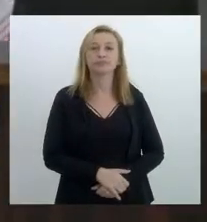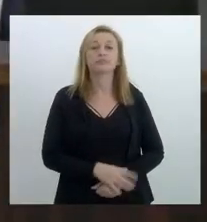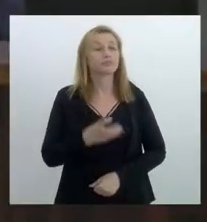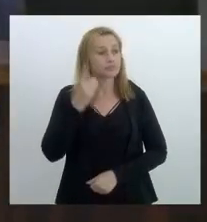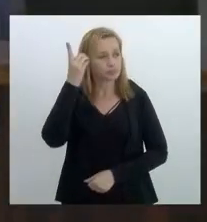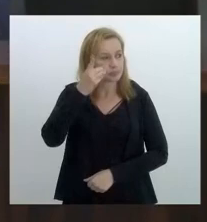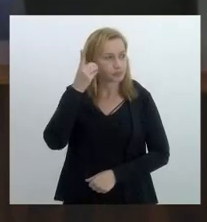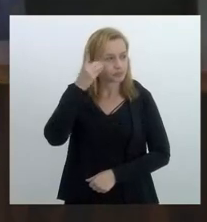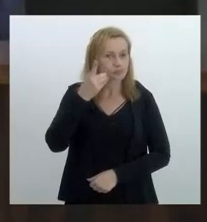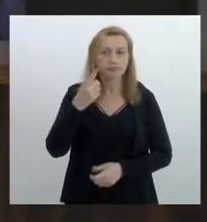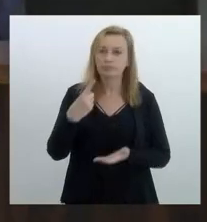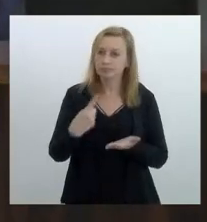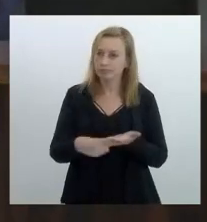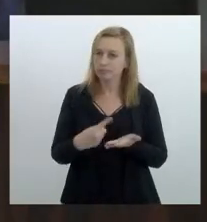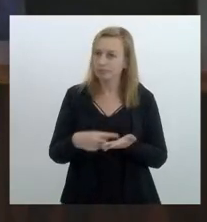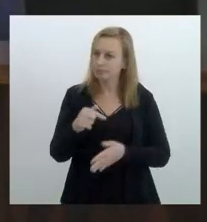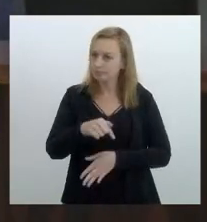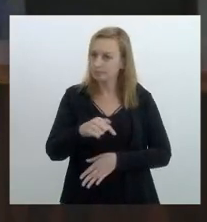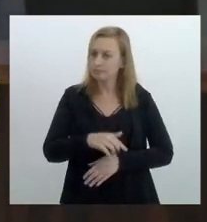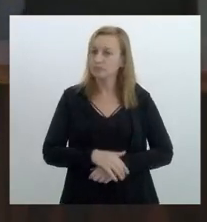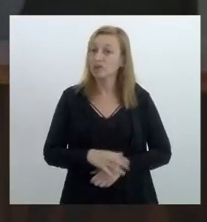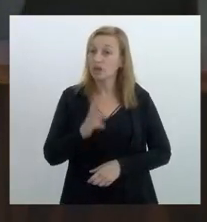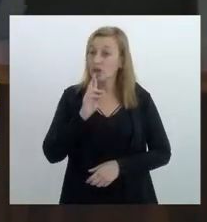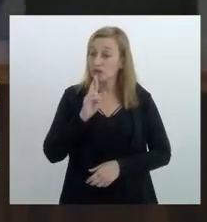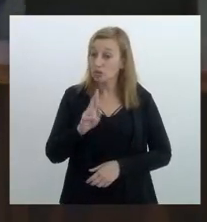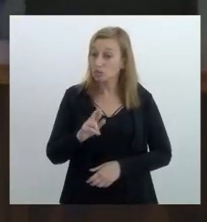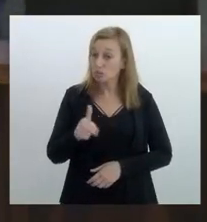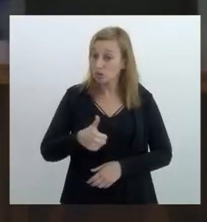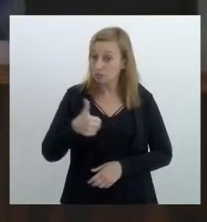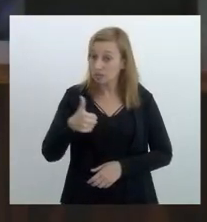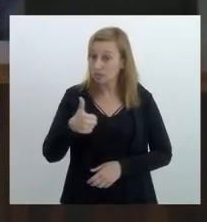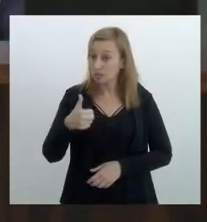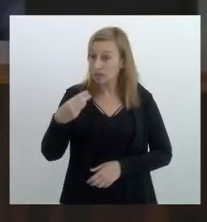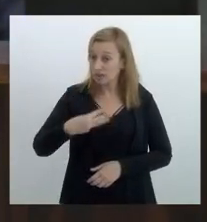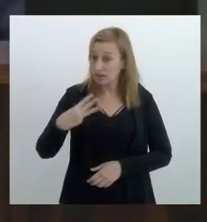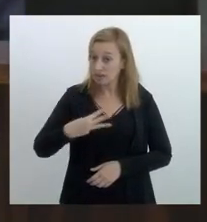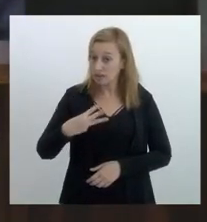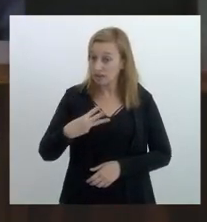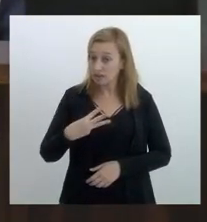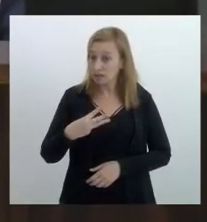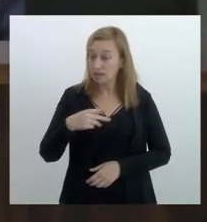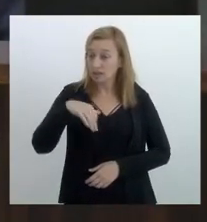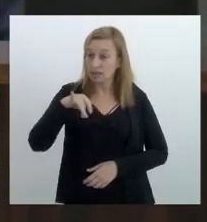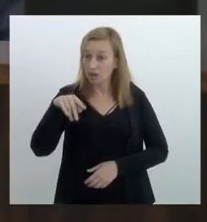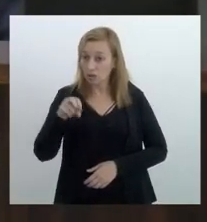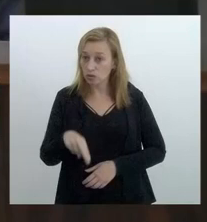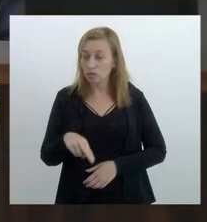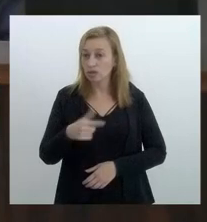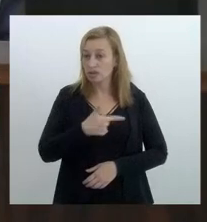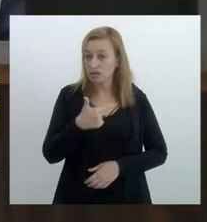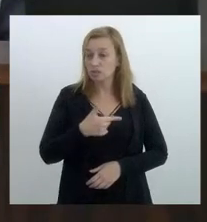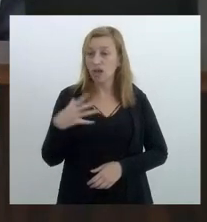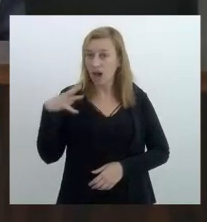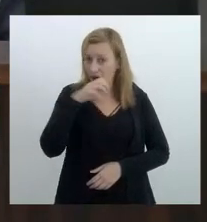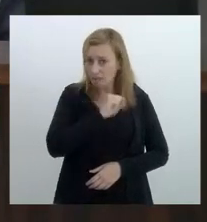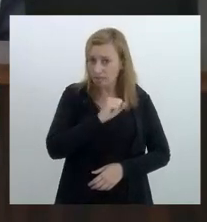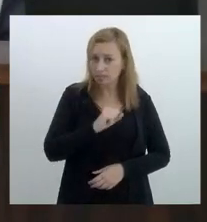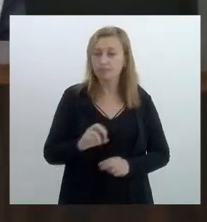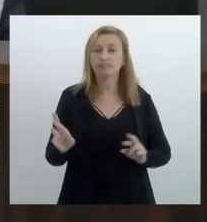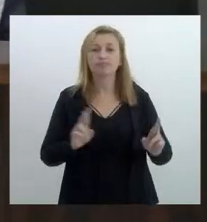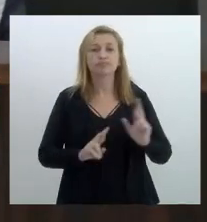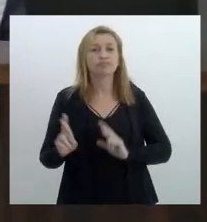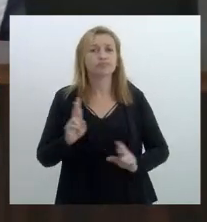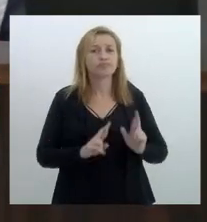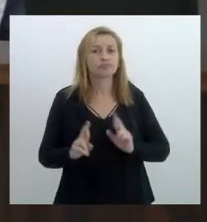Deputado, a gente combinou aqui. Eu vou responder a primeira e a terceira pergunta, secretário Nelson, a segunda. Rapidamente, em relação ao